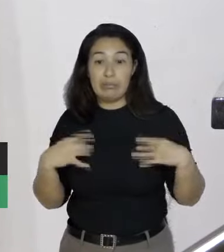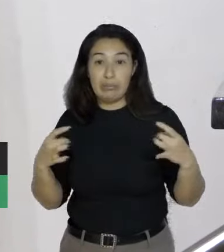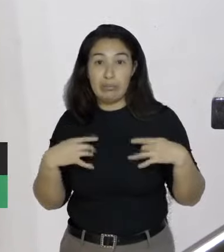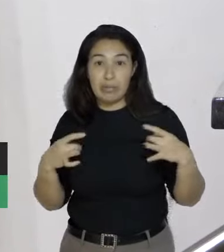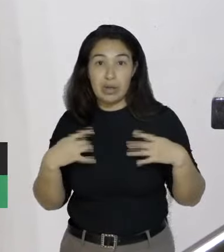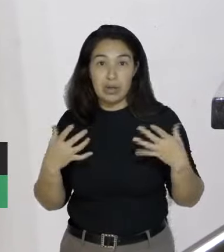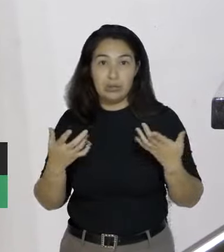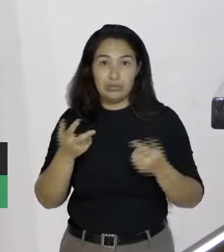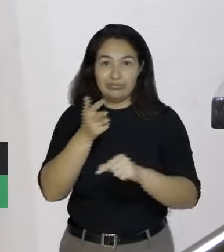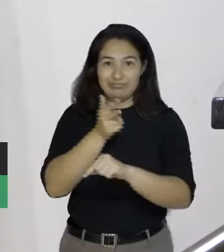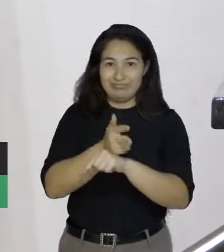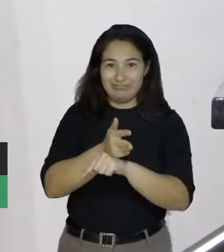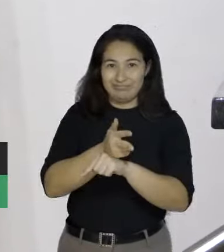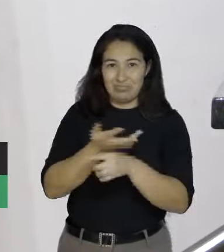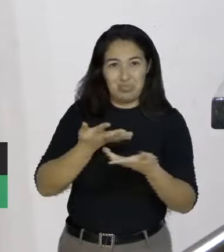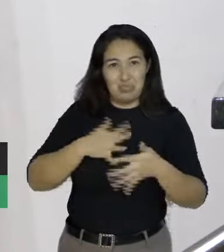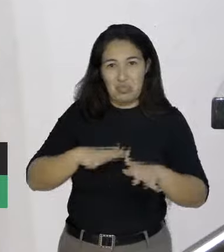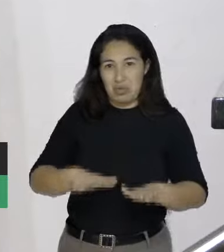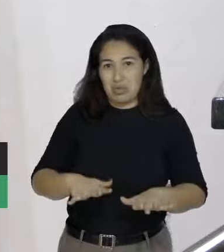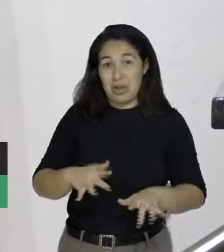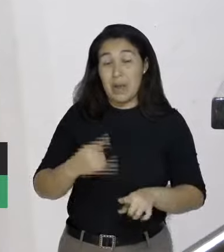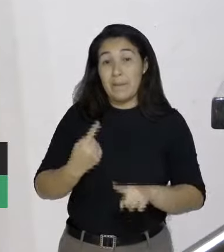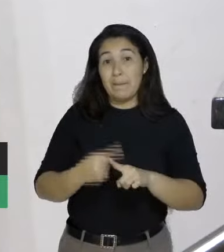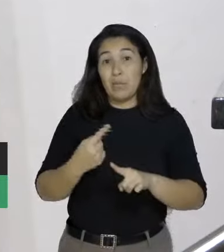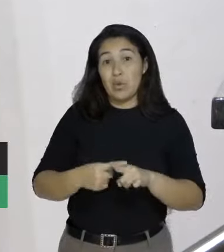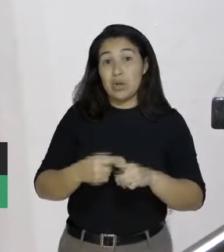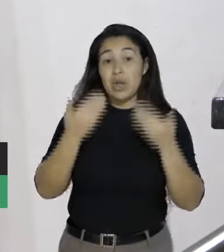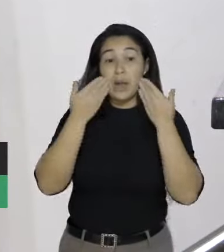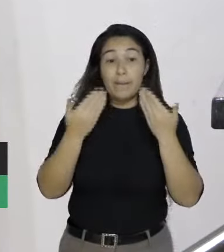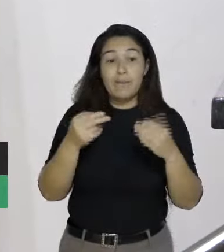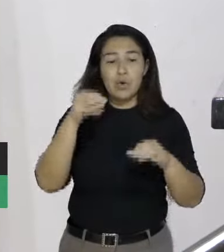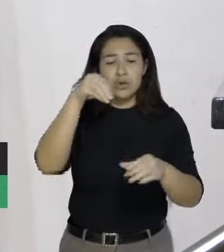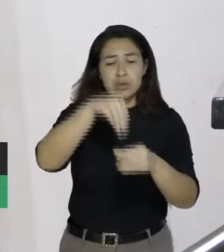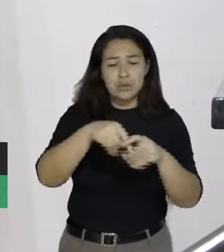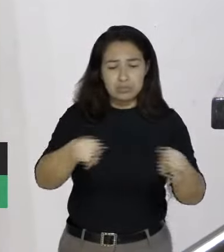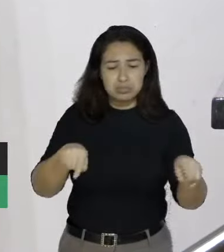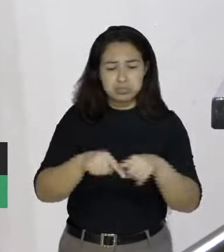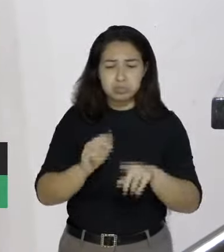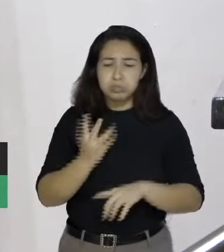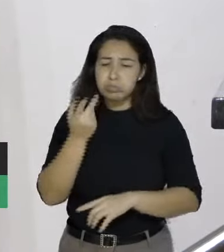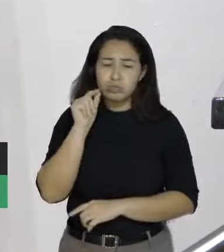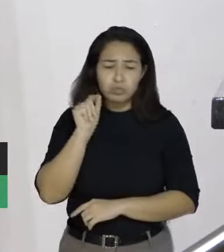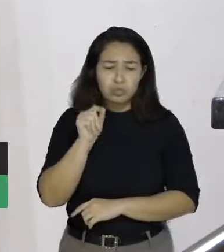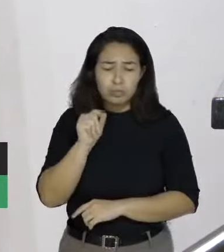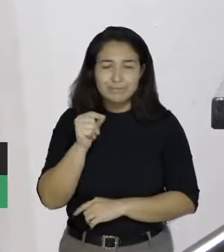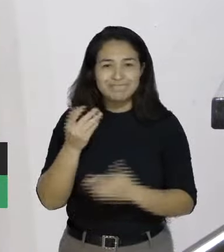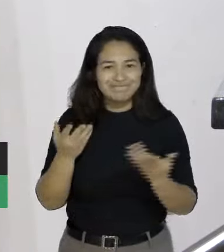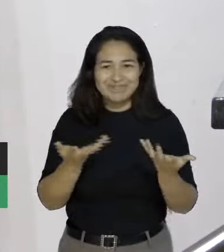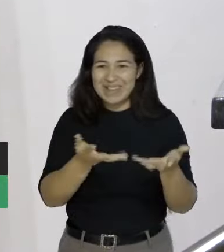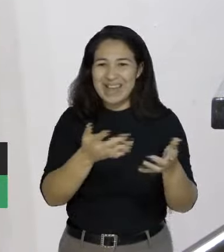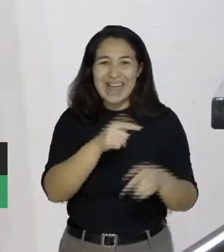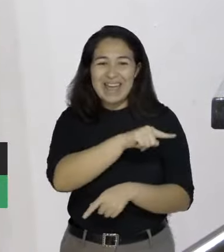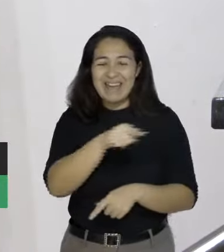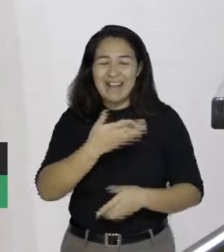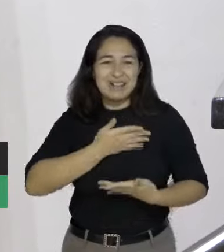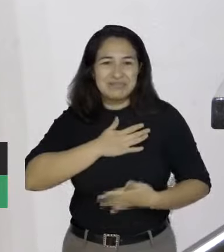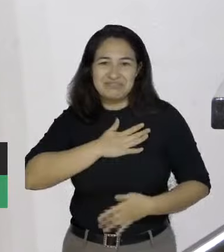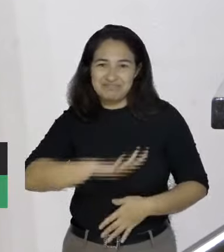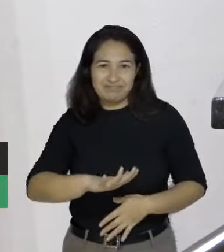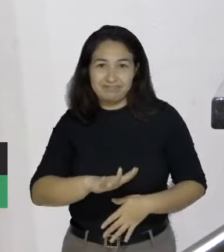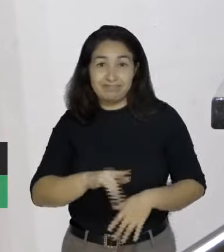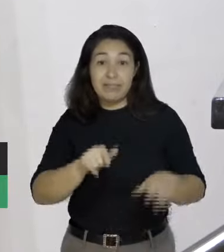na sala de aula porque a câmera vai mostrar o que o cara tá fazendo lá dentro e aí o que aconteceu o projeto que os senhores aprovaram por unanimidade na